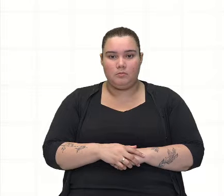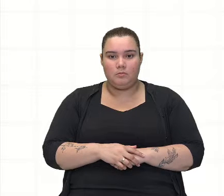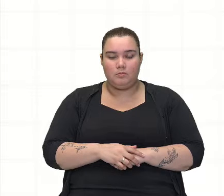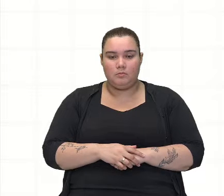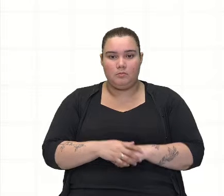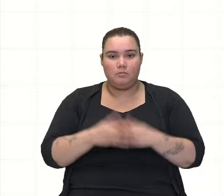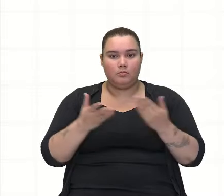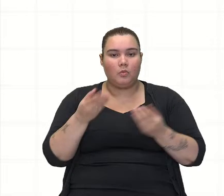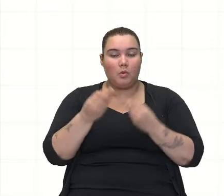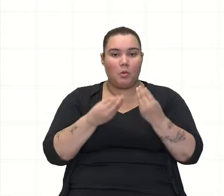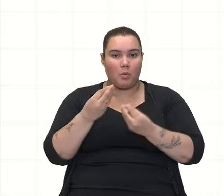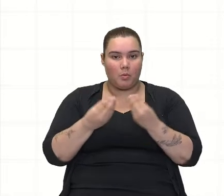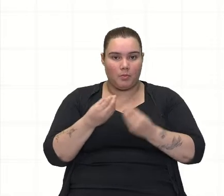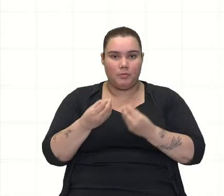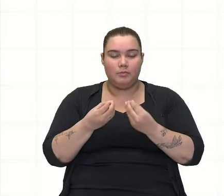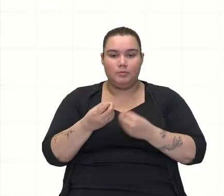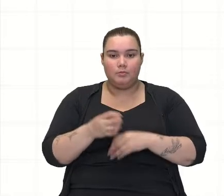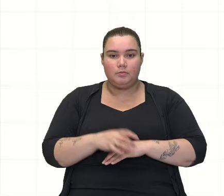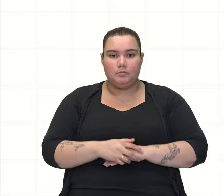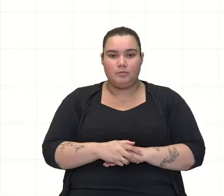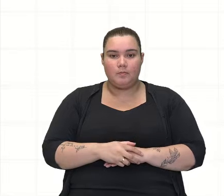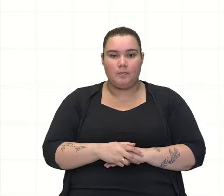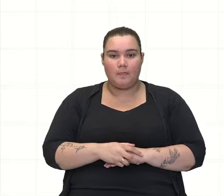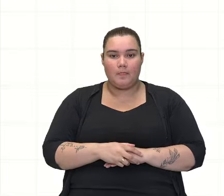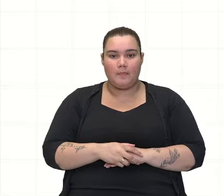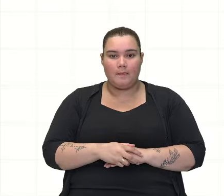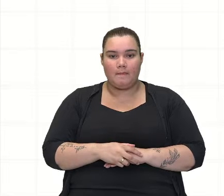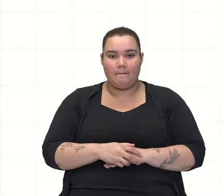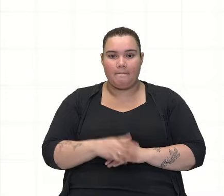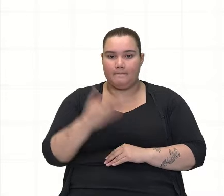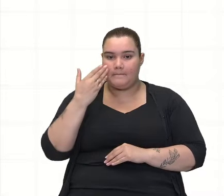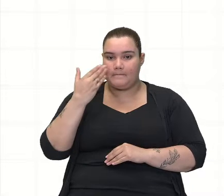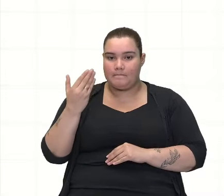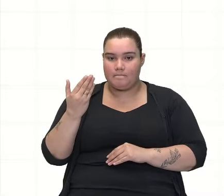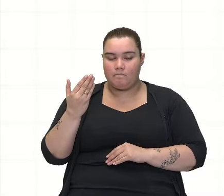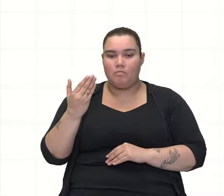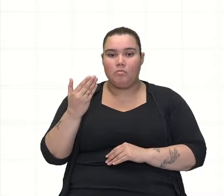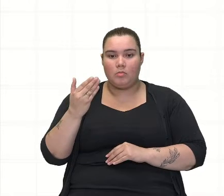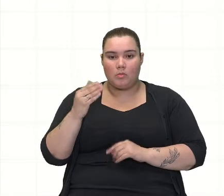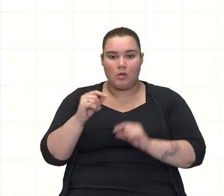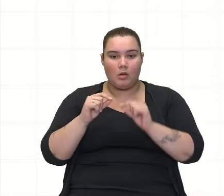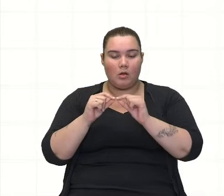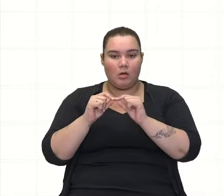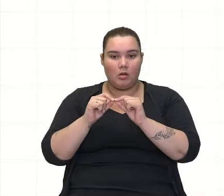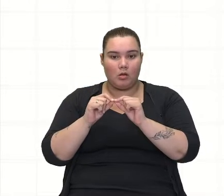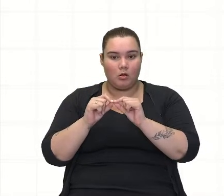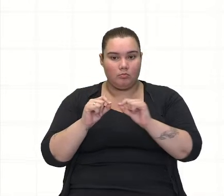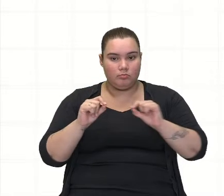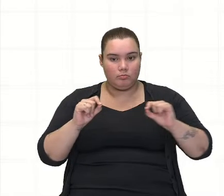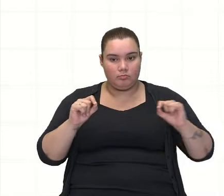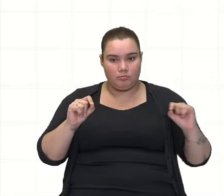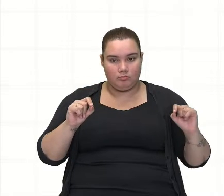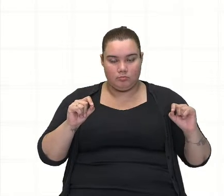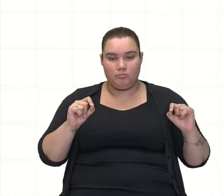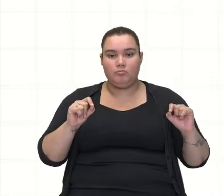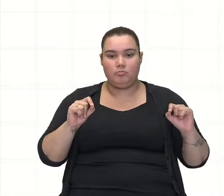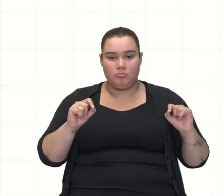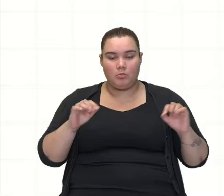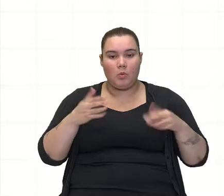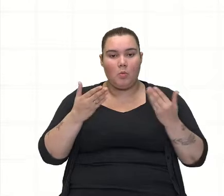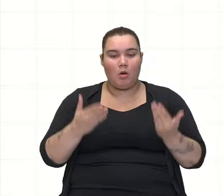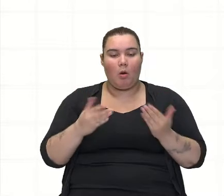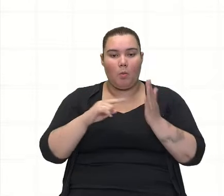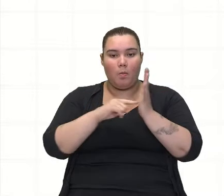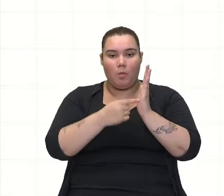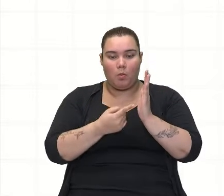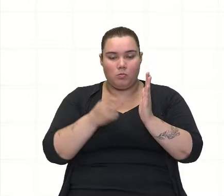escreve esse ponto? Primeiro, nós vamos olhar aqui no eixo horizontal, tá? Então, a gente sempre vai